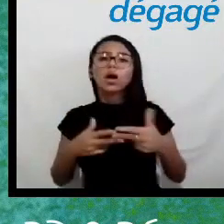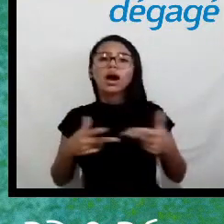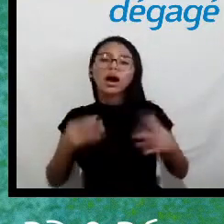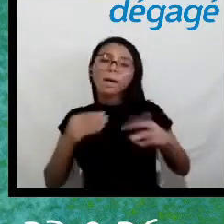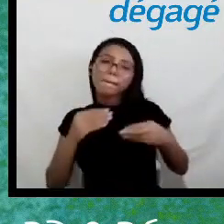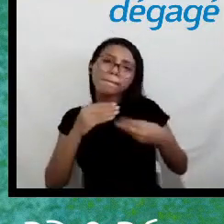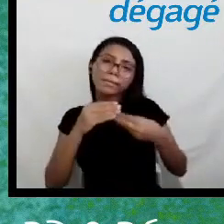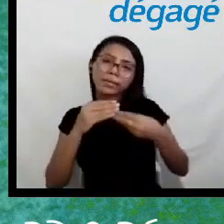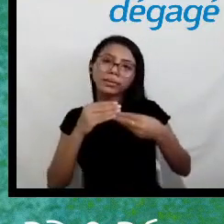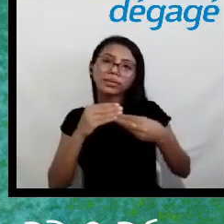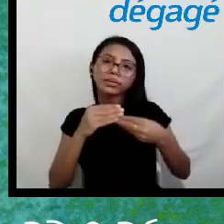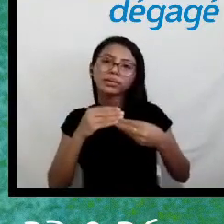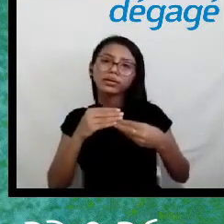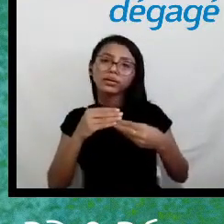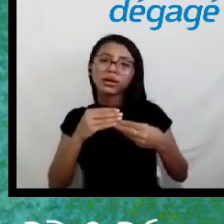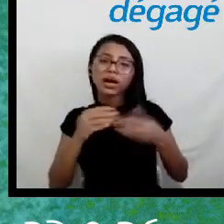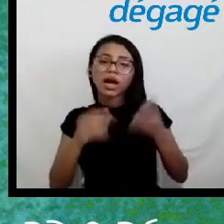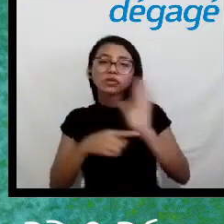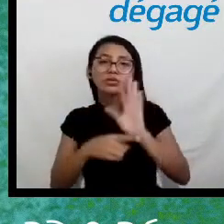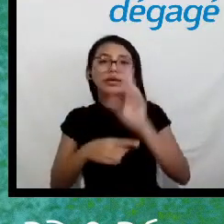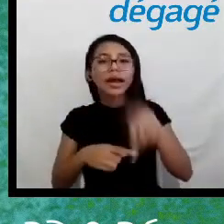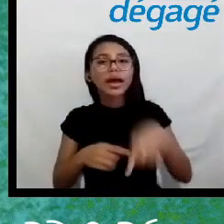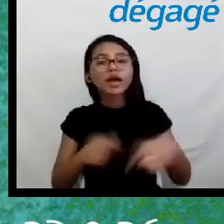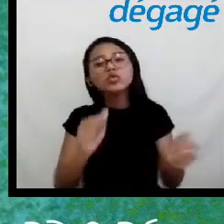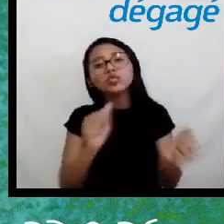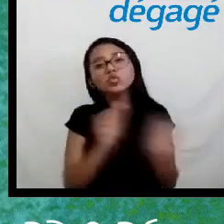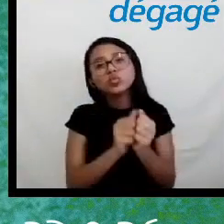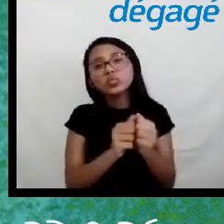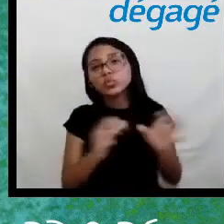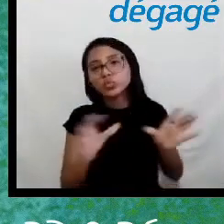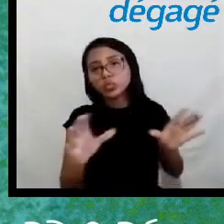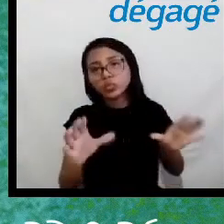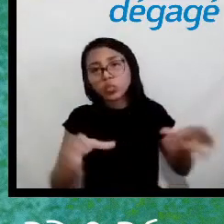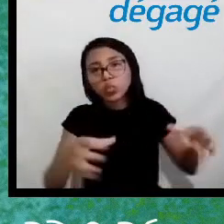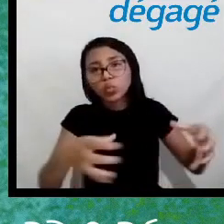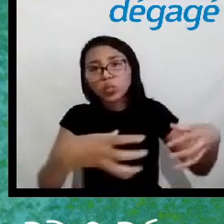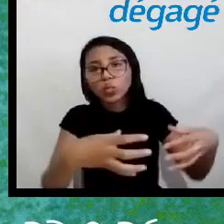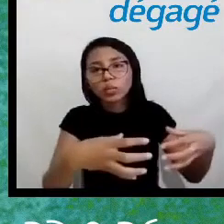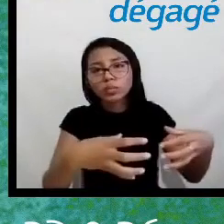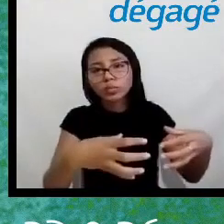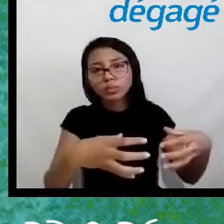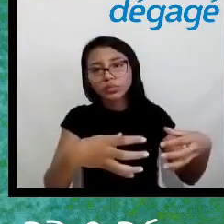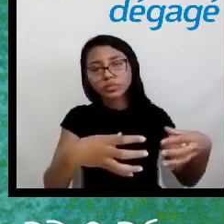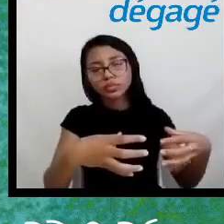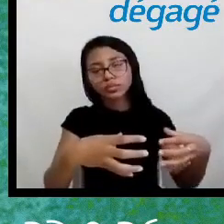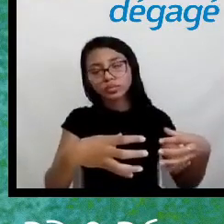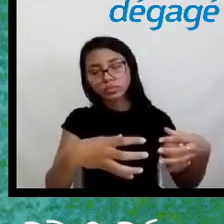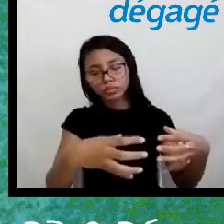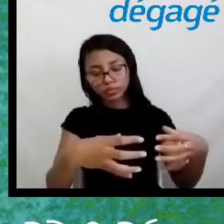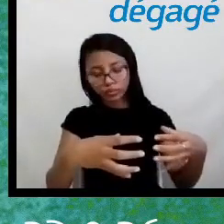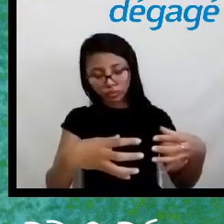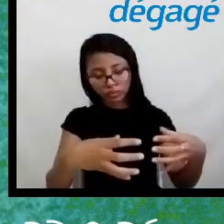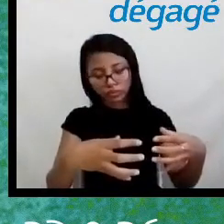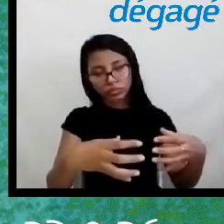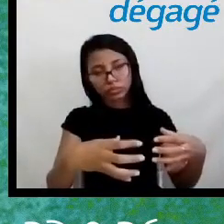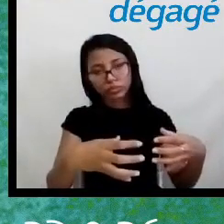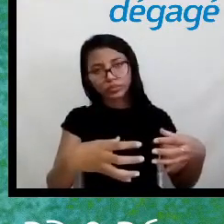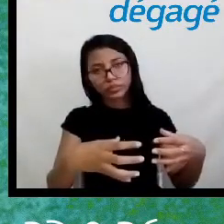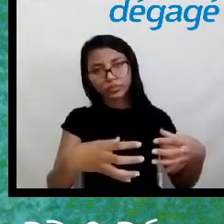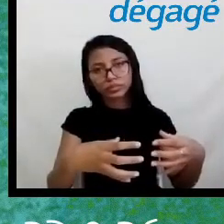com outras pessoas, assim. Se não tem, enquanto não tiver, enquanto não for implementado, junte um